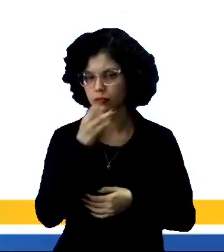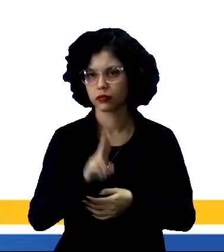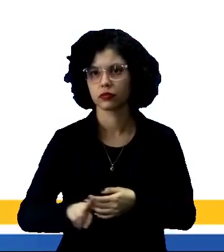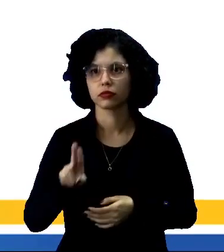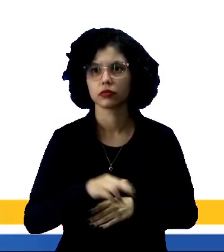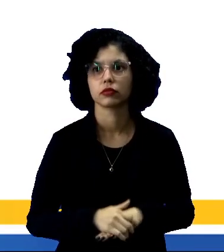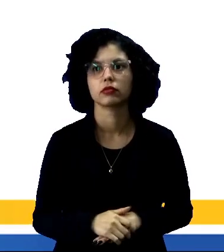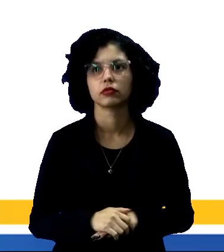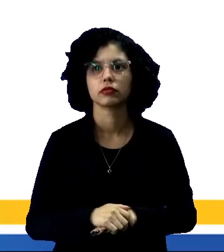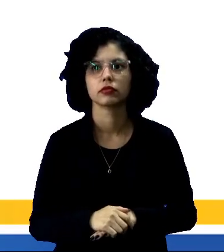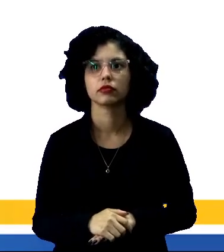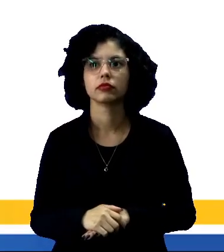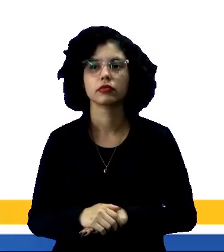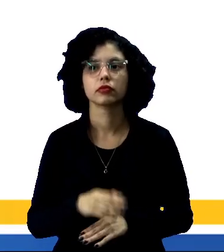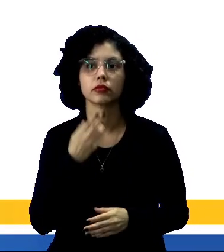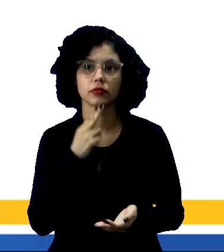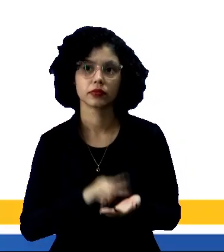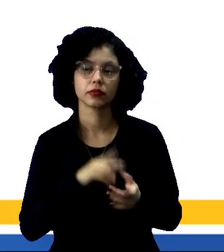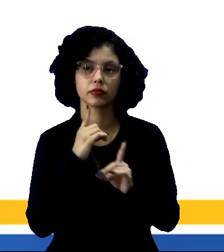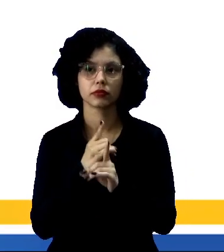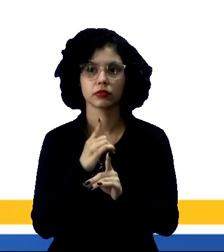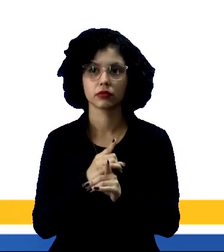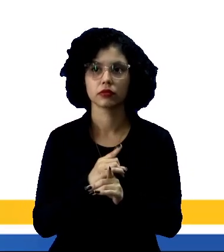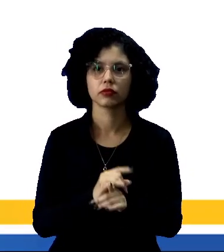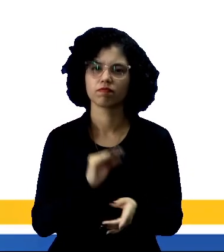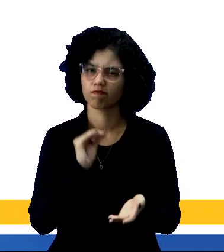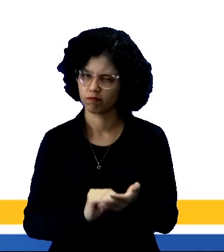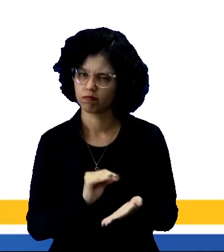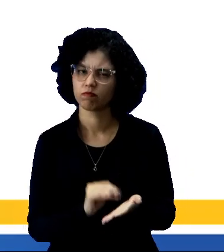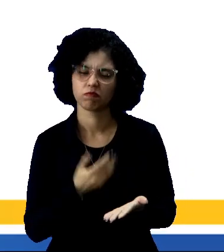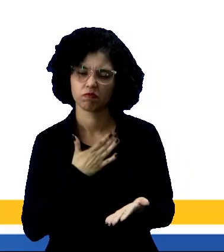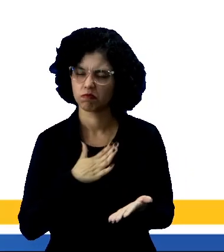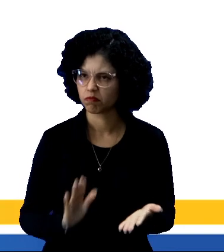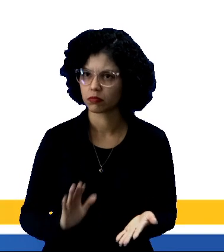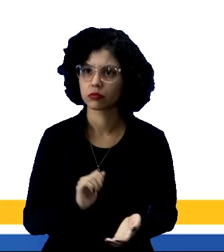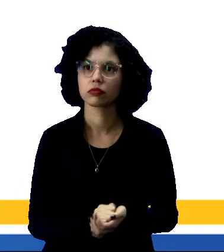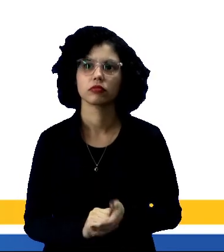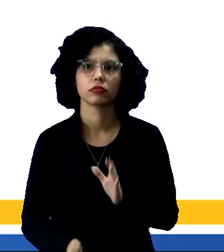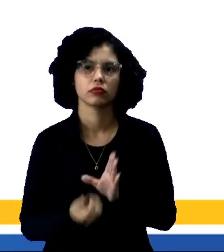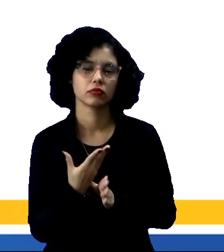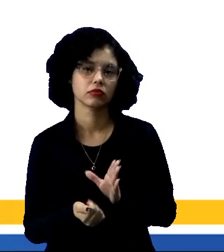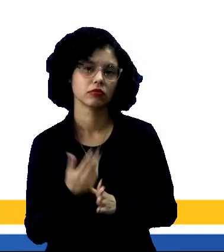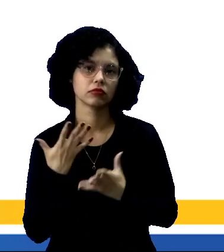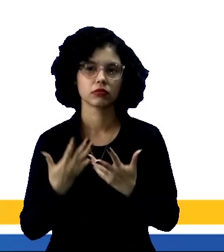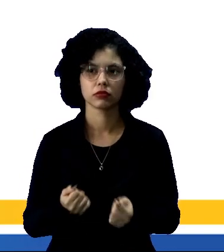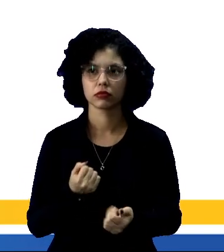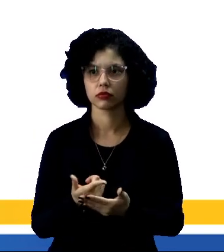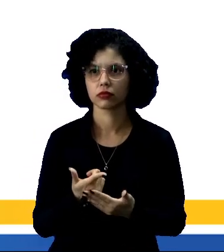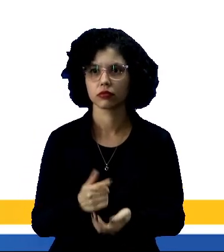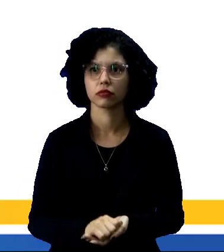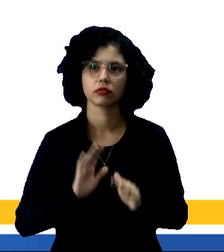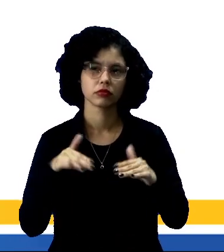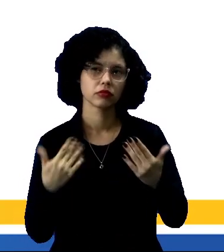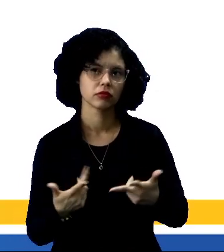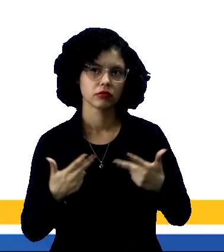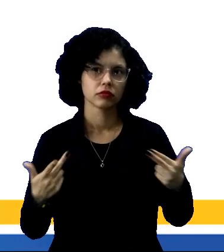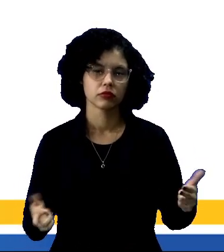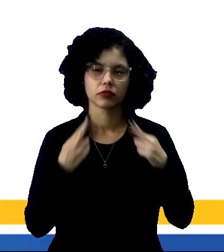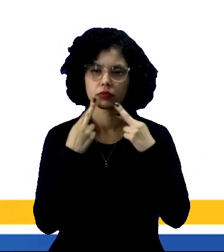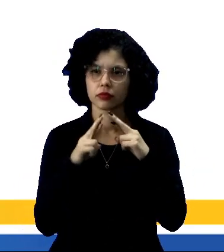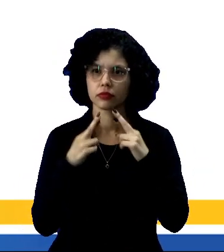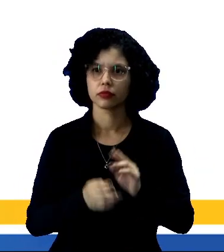usada? A emissora da carta encontra-se insatisfeita sobre um produto adquirido. Qual o